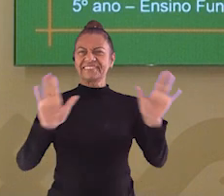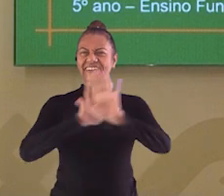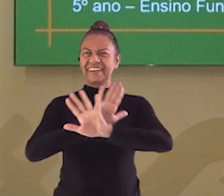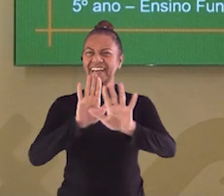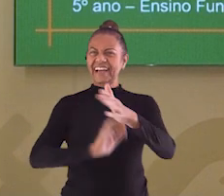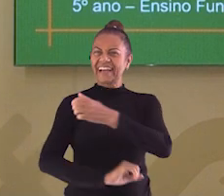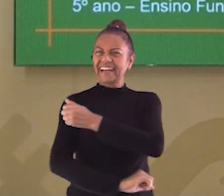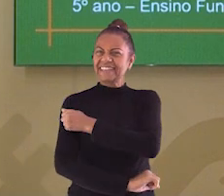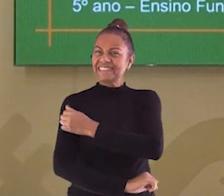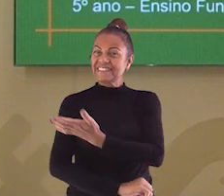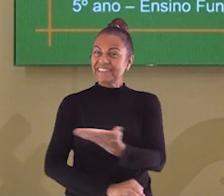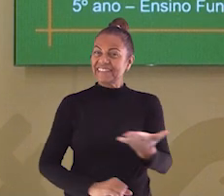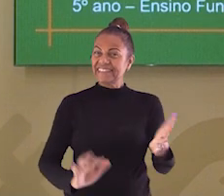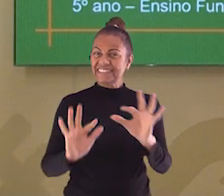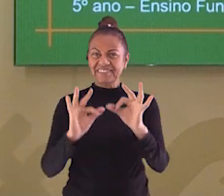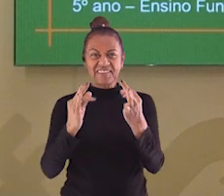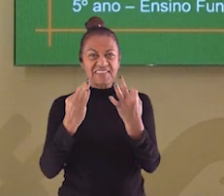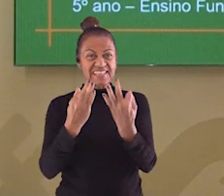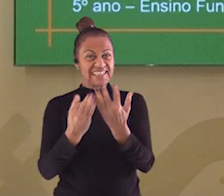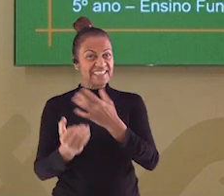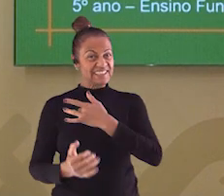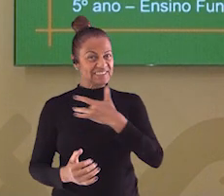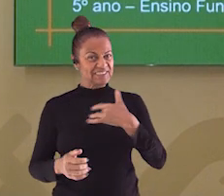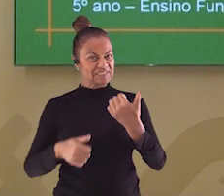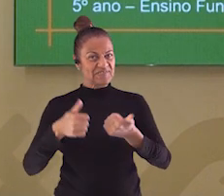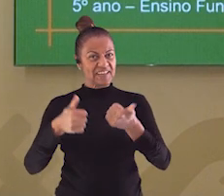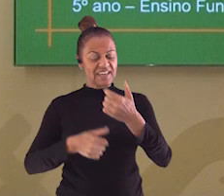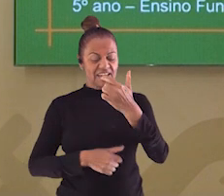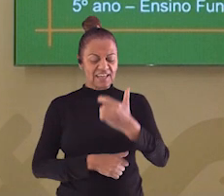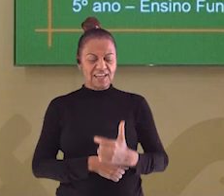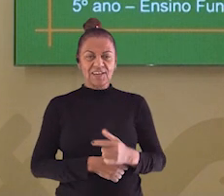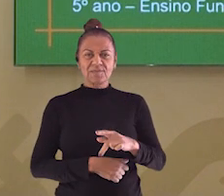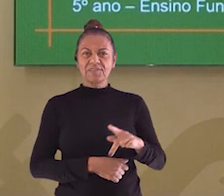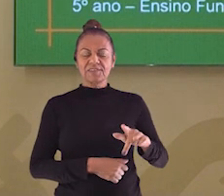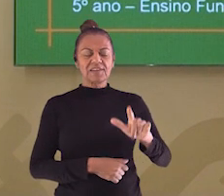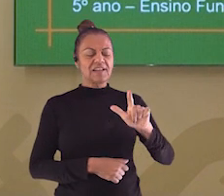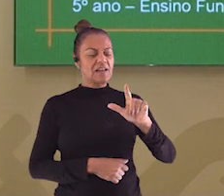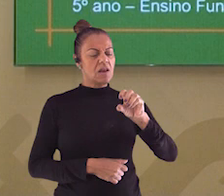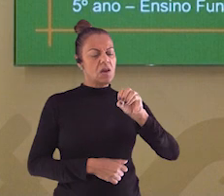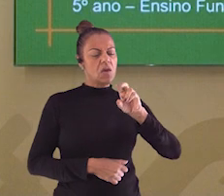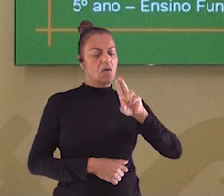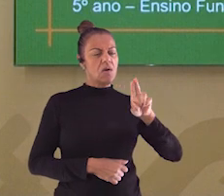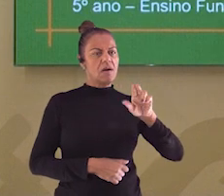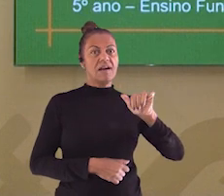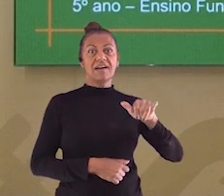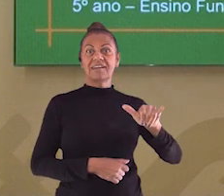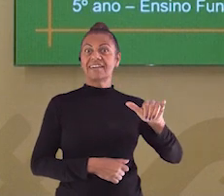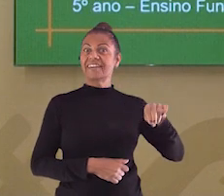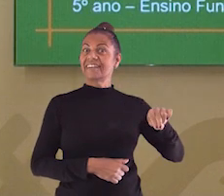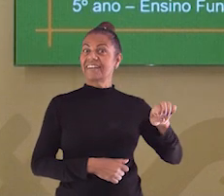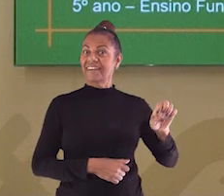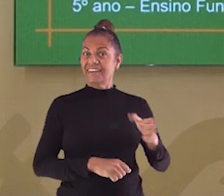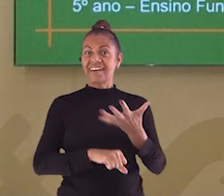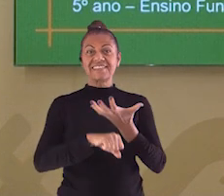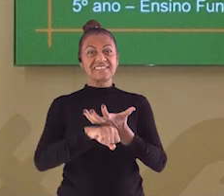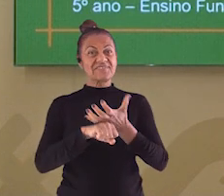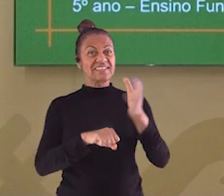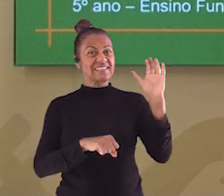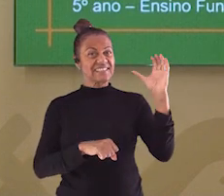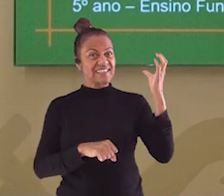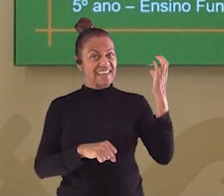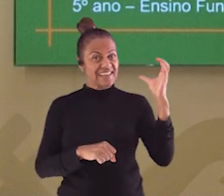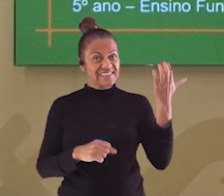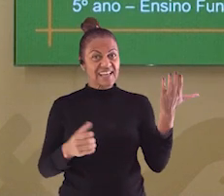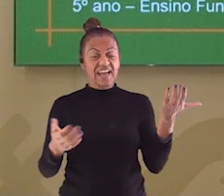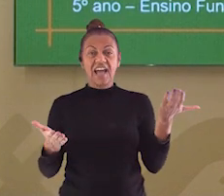Olá, estudantes e familiares! Tudo bem com vocês? Sou a professora Lohane, da disciplina de Ciências, e a aula é para o